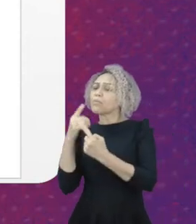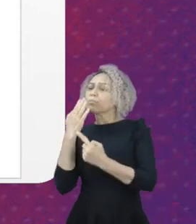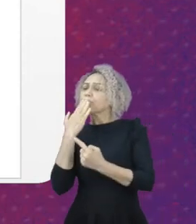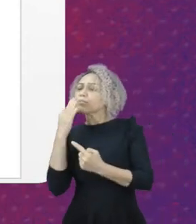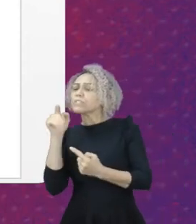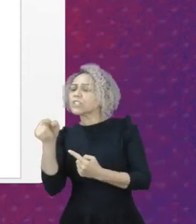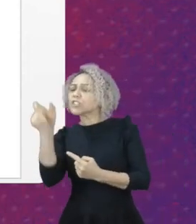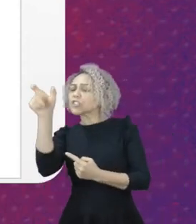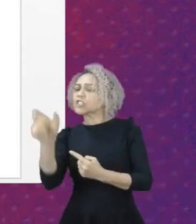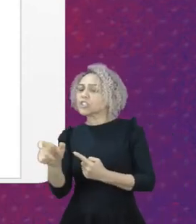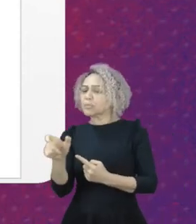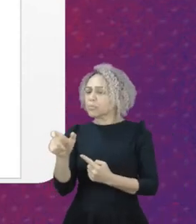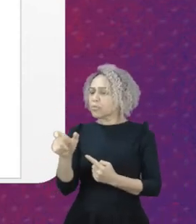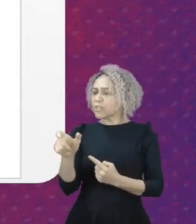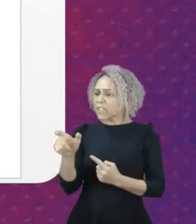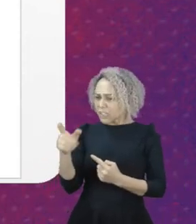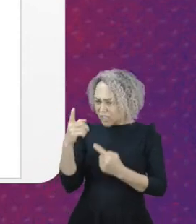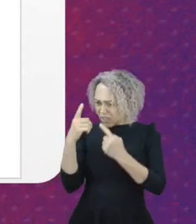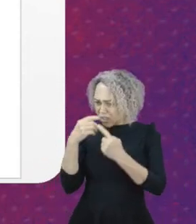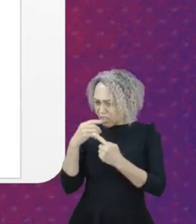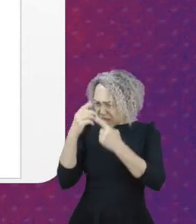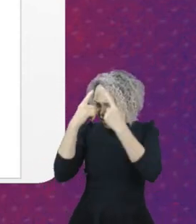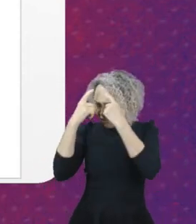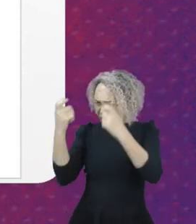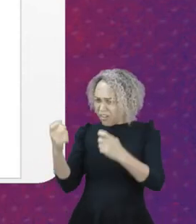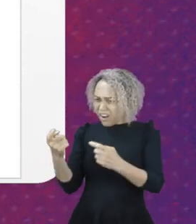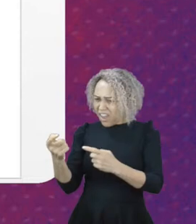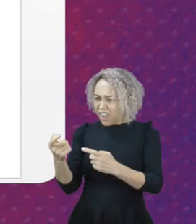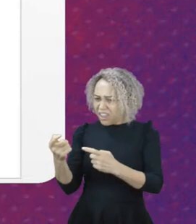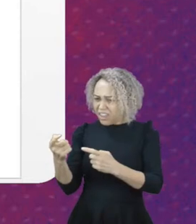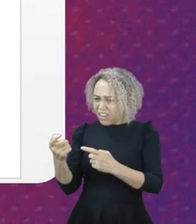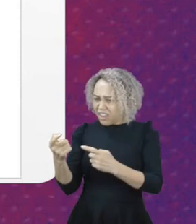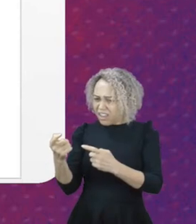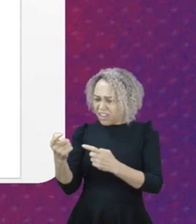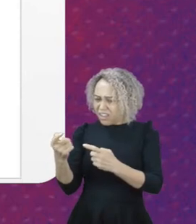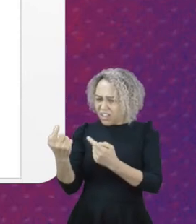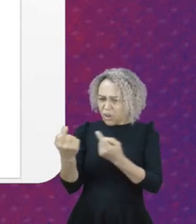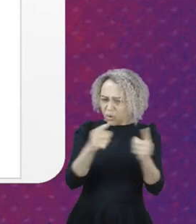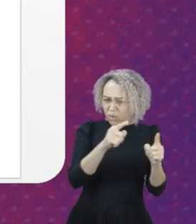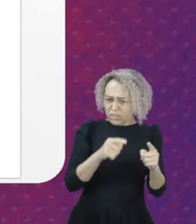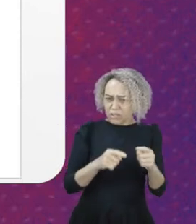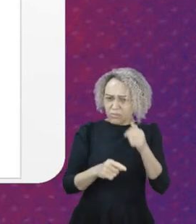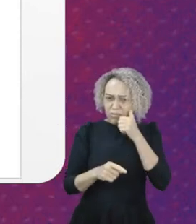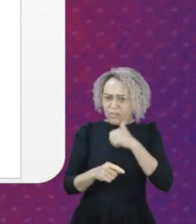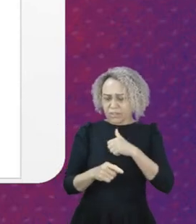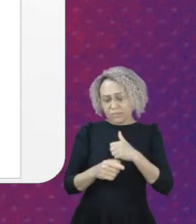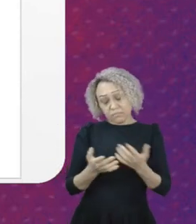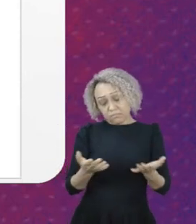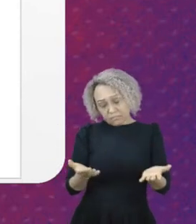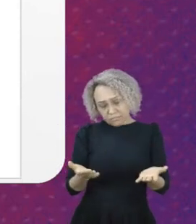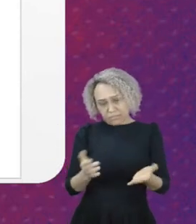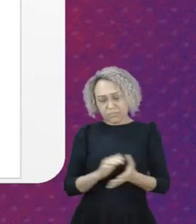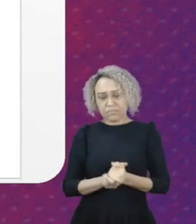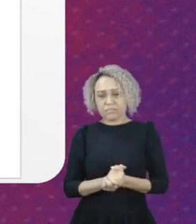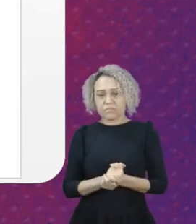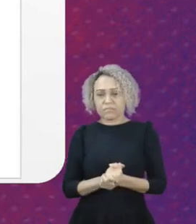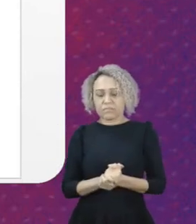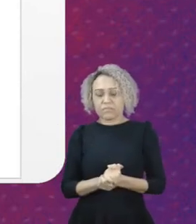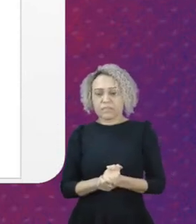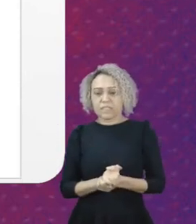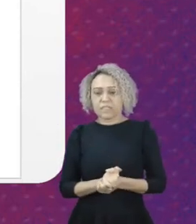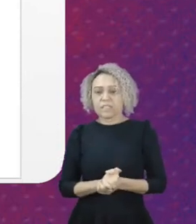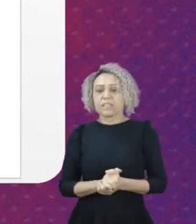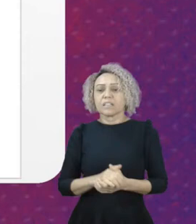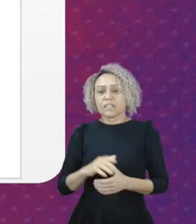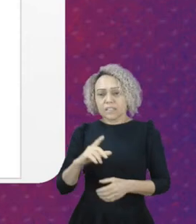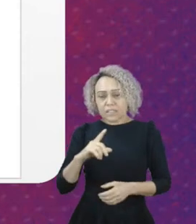ser qualquer pessoa que cometa violência contra a mulher, não necessariamente homens, né? Tem até uma frase bem famosa que o movimento de